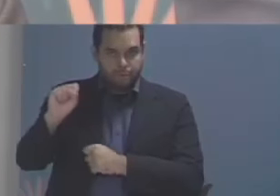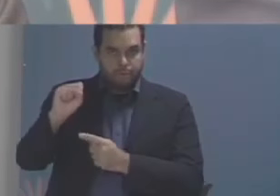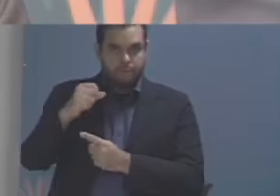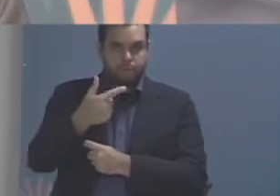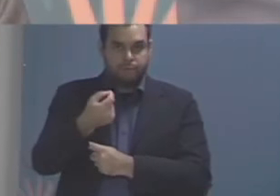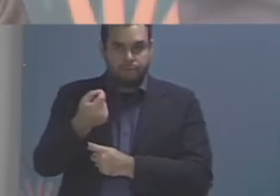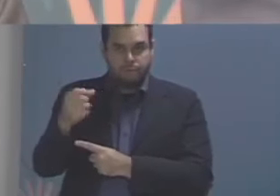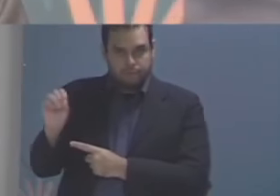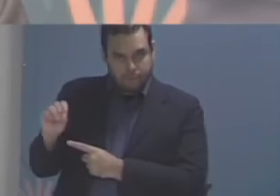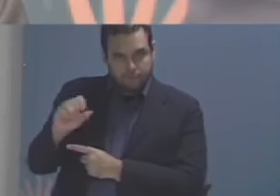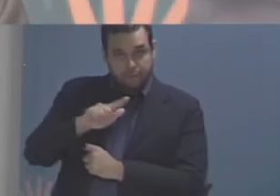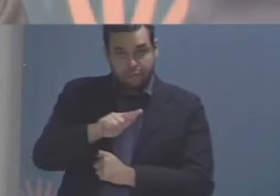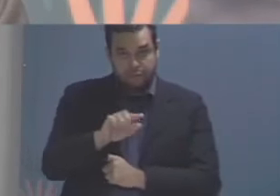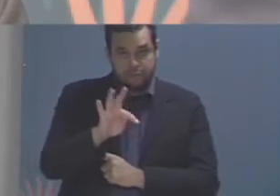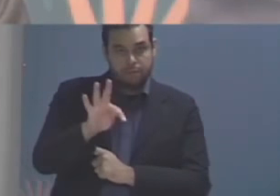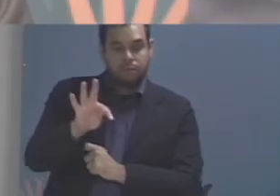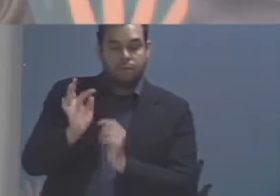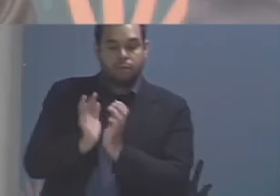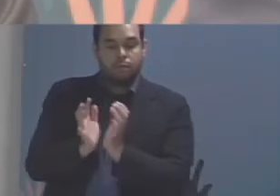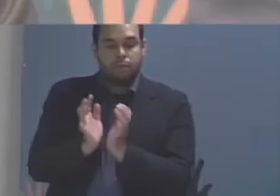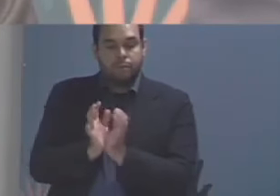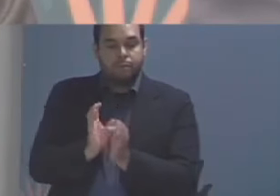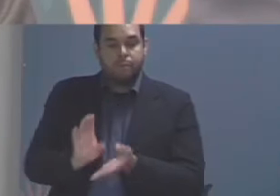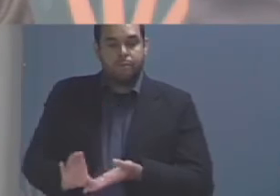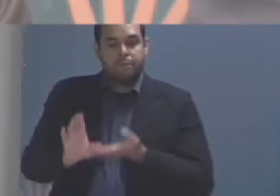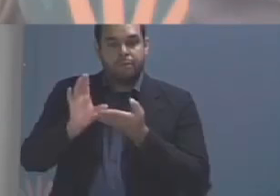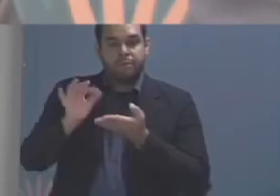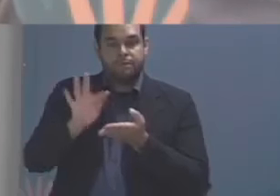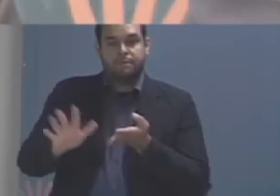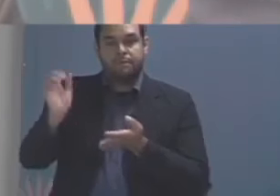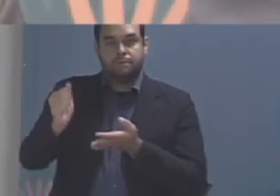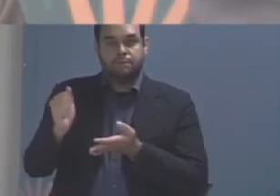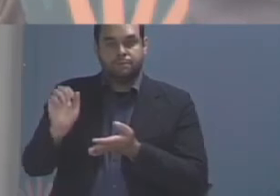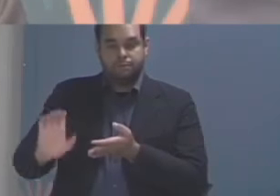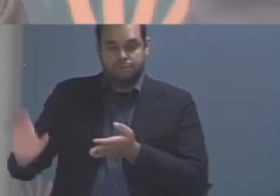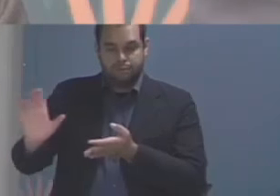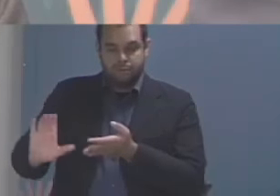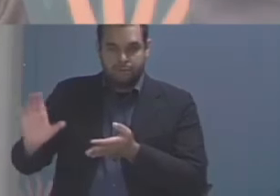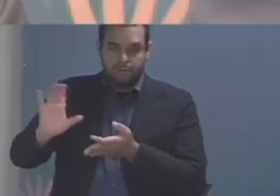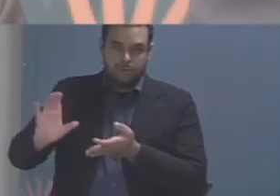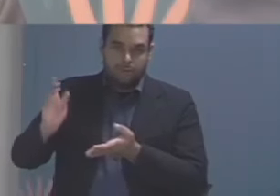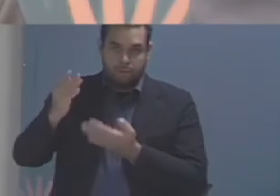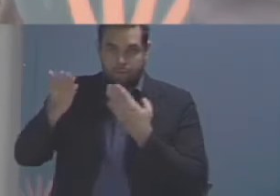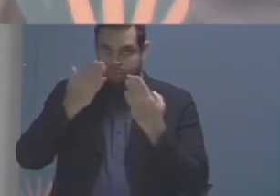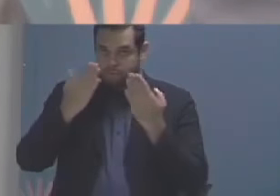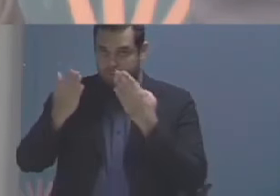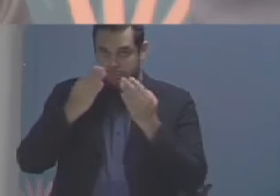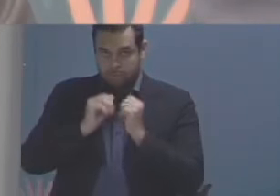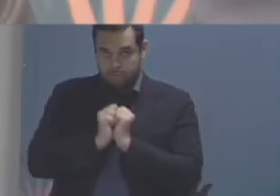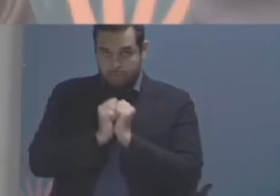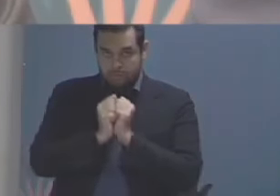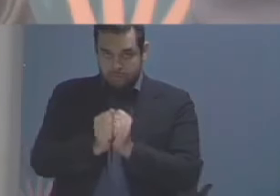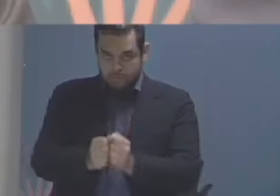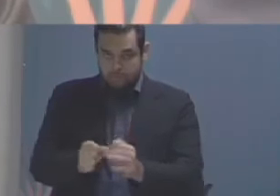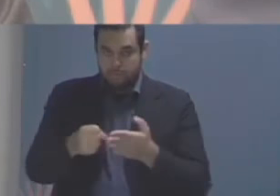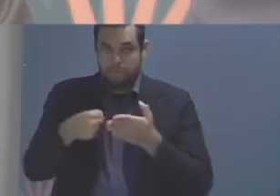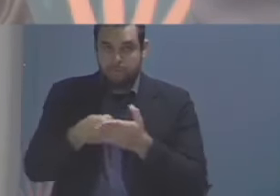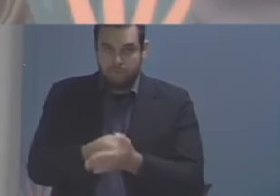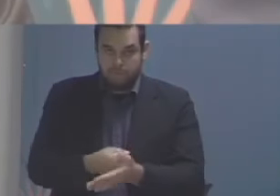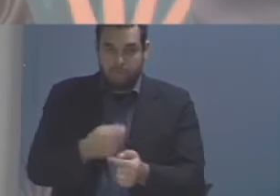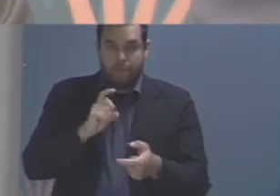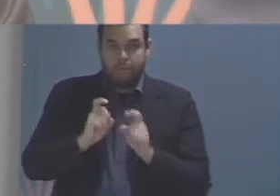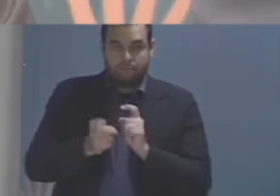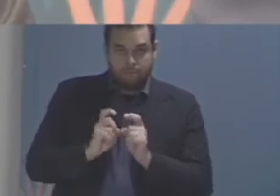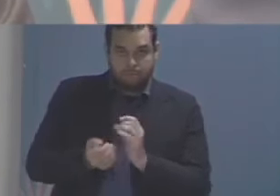2008-2009, no GT do Conselho Regional de Psicologia, lutando por essa pauta, lutando junto conosco, que estávamos na gestão,